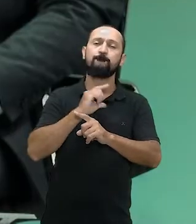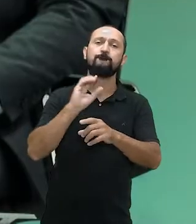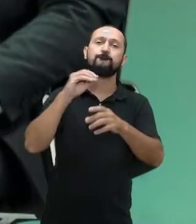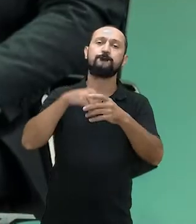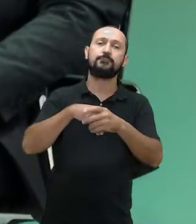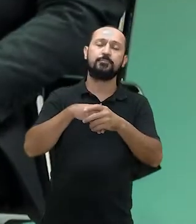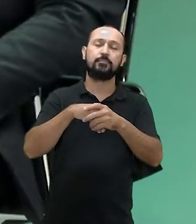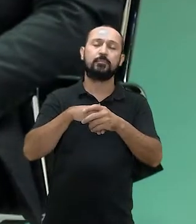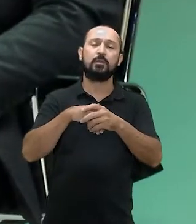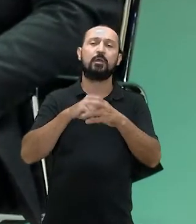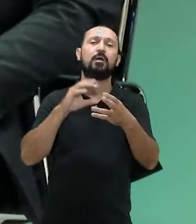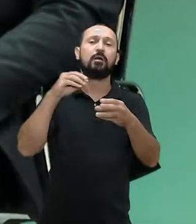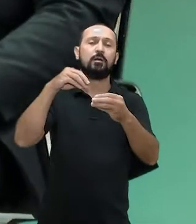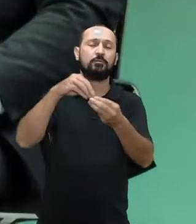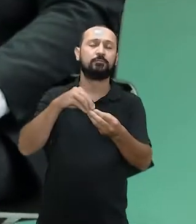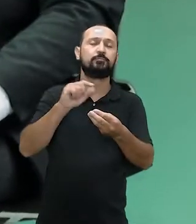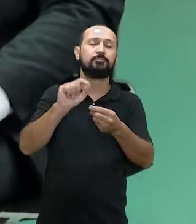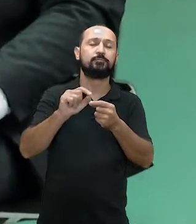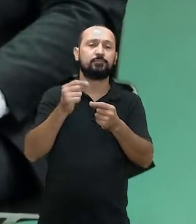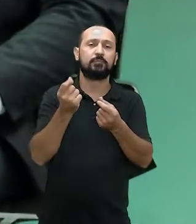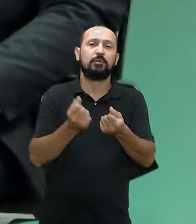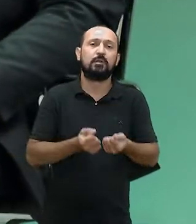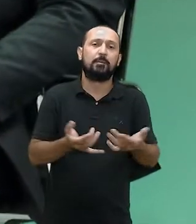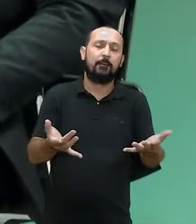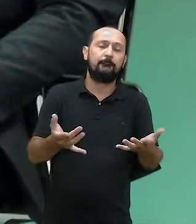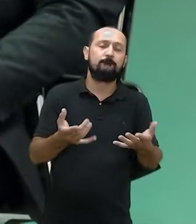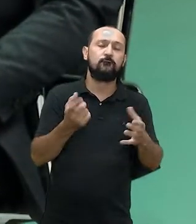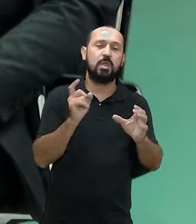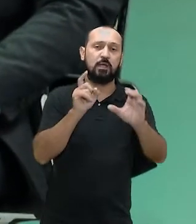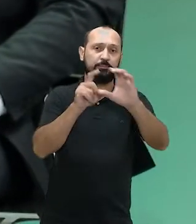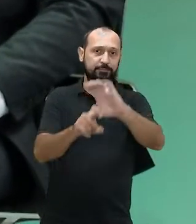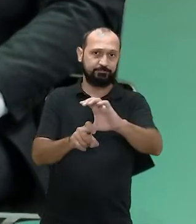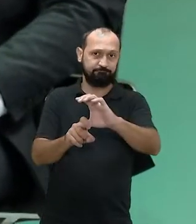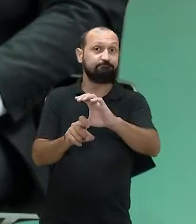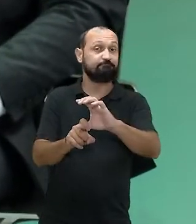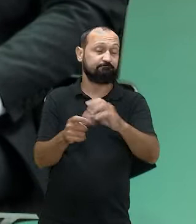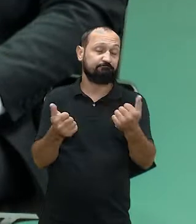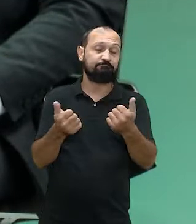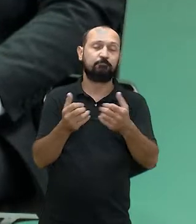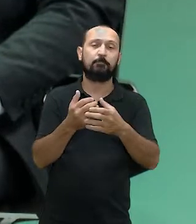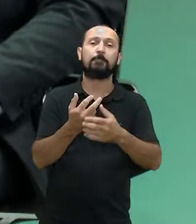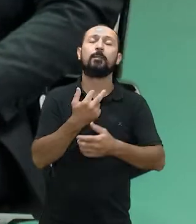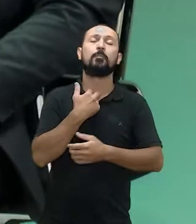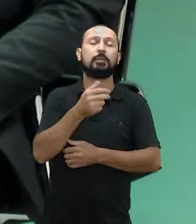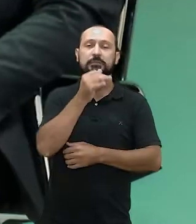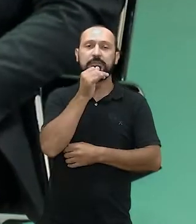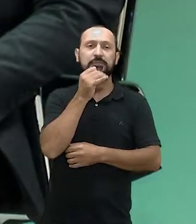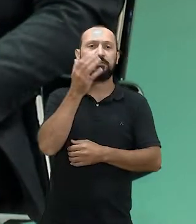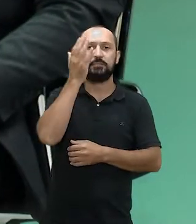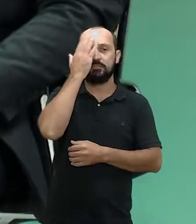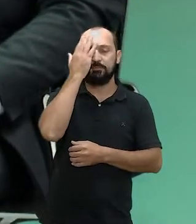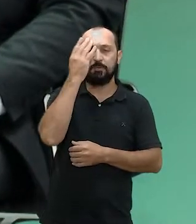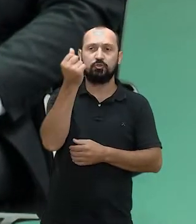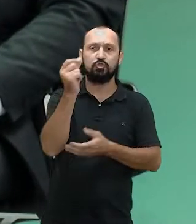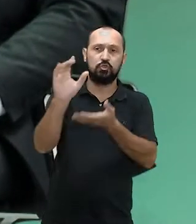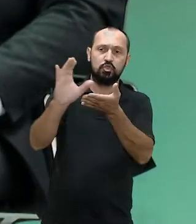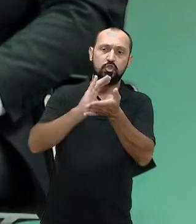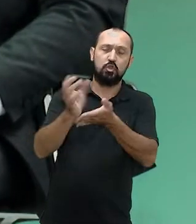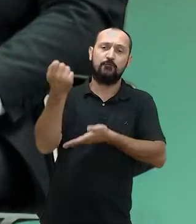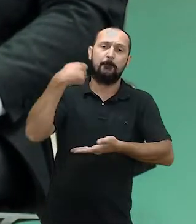prevê, em síntese, as despesas e as receitas. Mas você não pode, por exemplo, prever uma